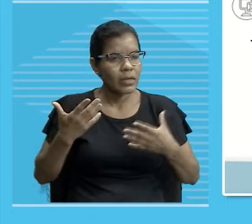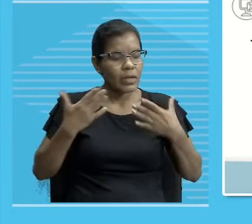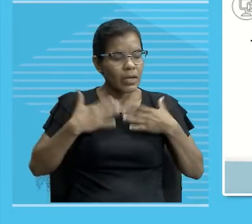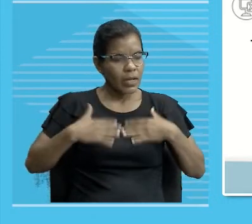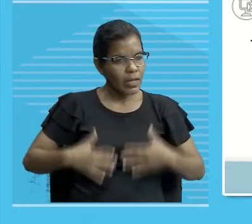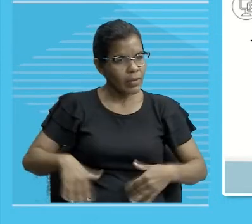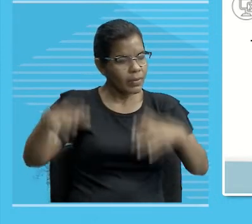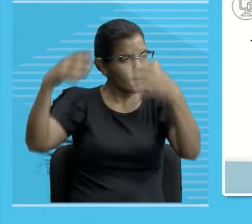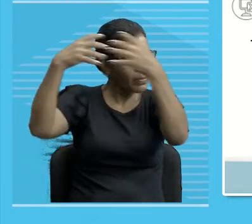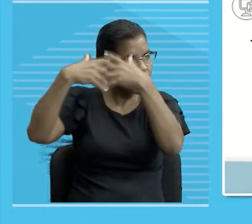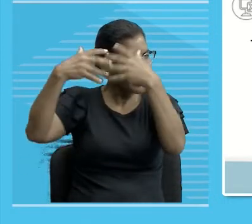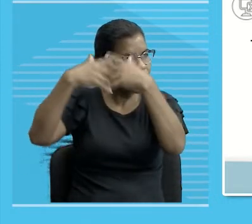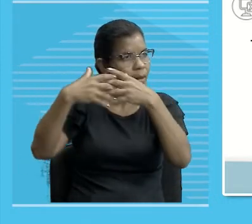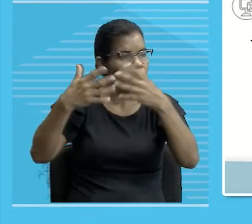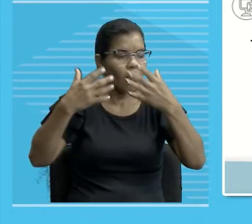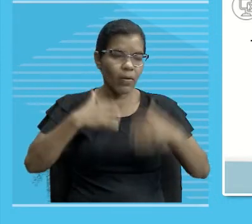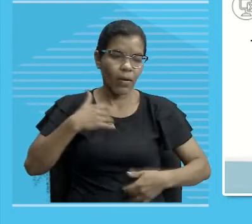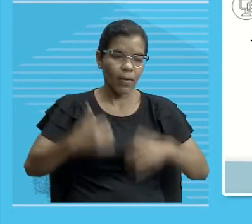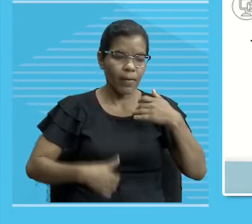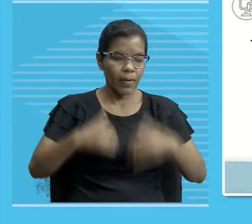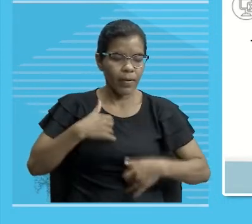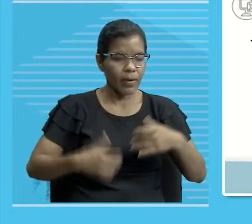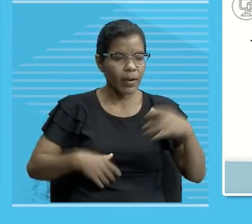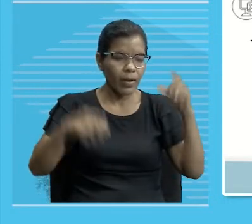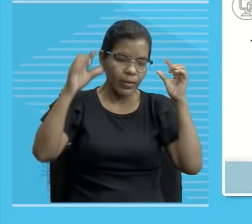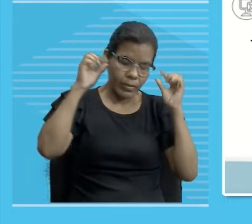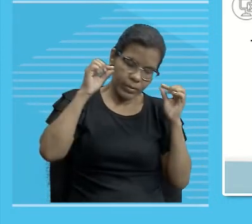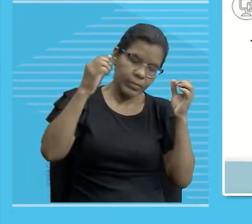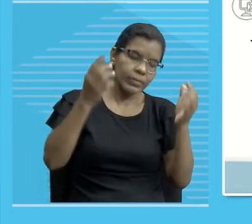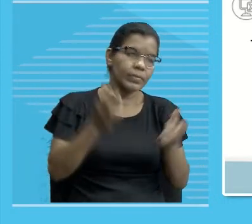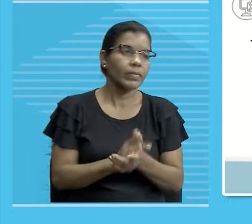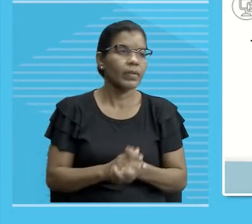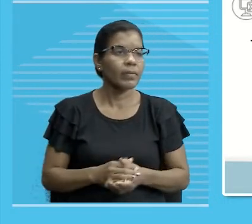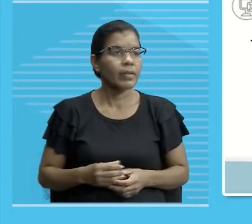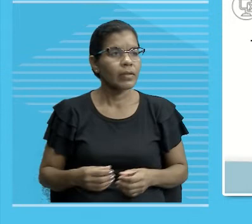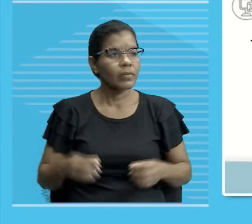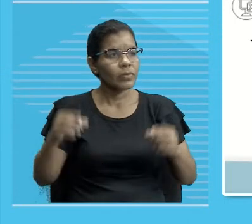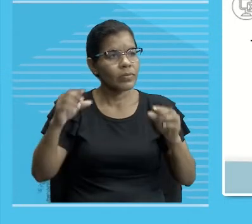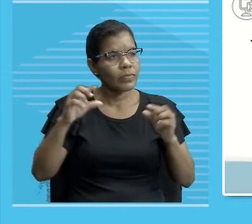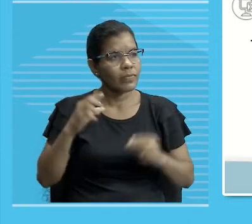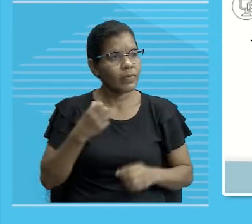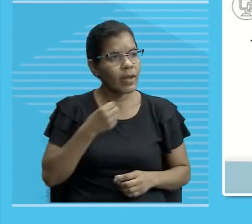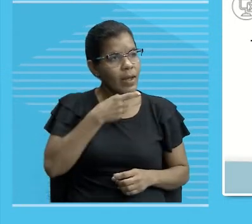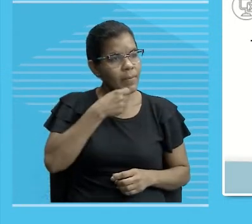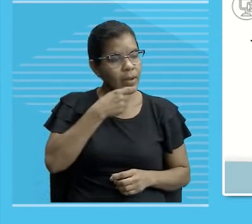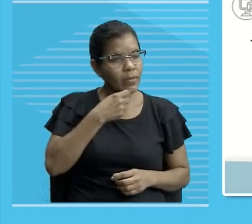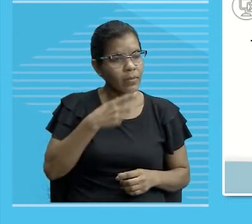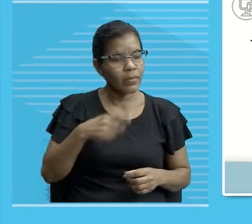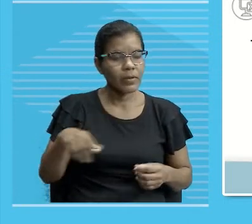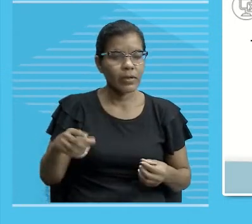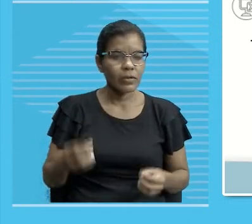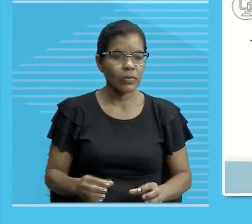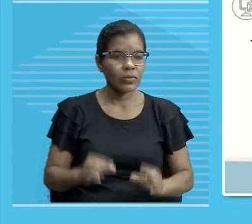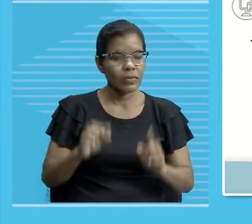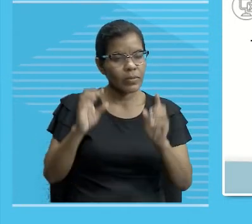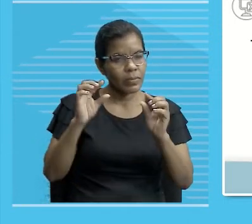corporal e sono, dependendo do fármaco e da dose ingerida. Então, nós estamos falando de